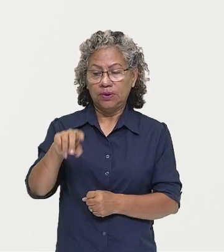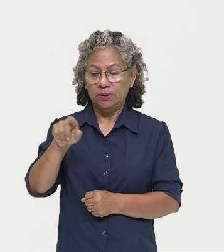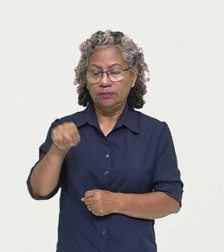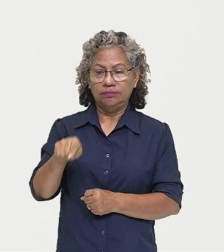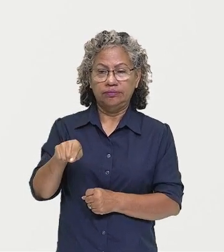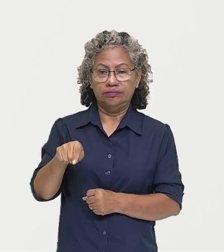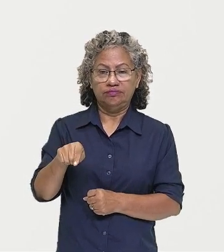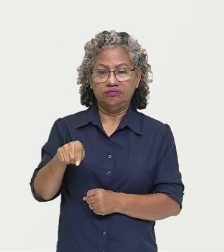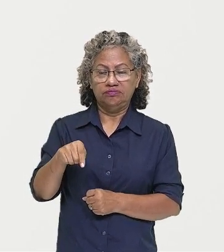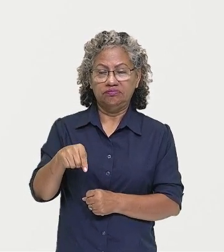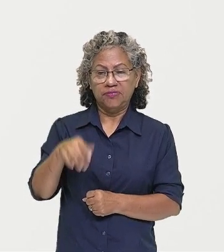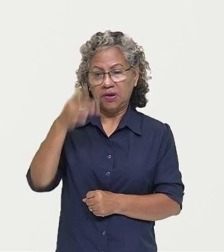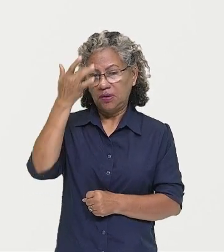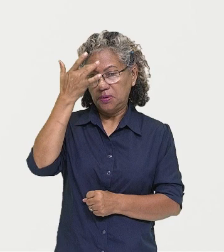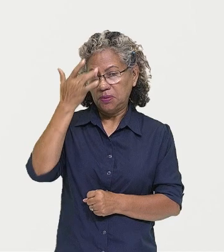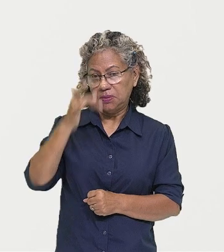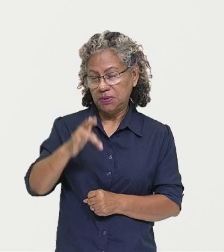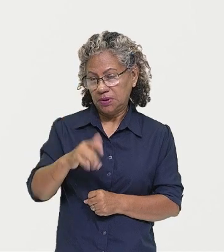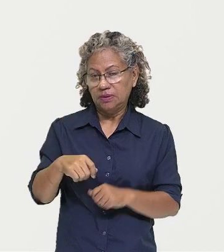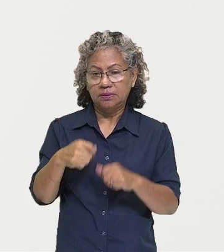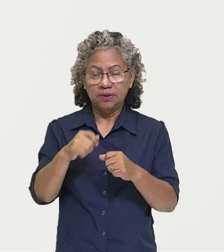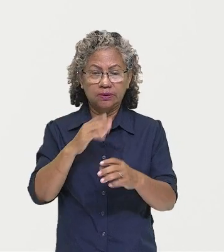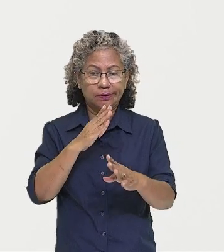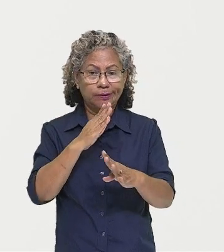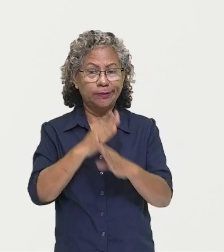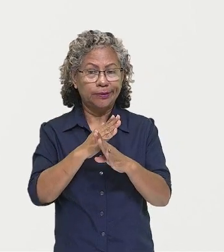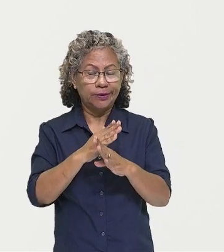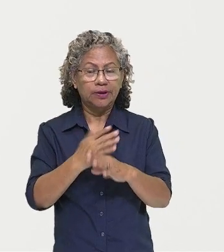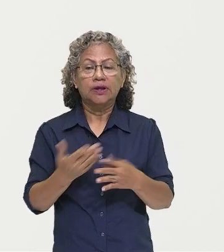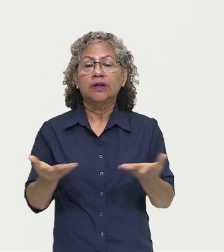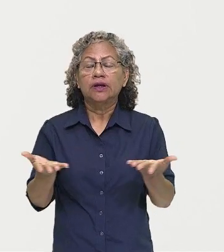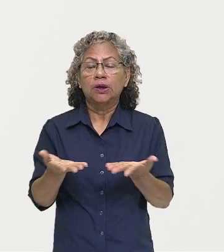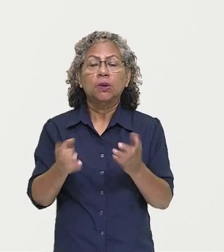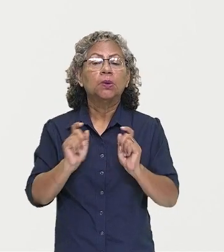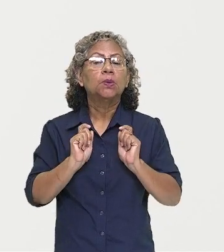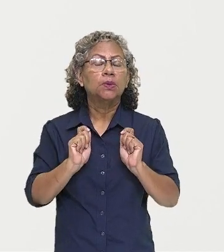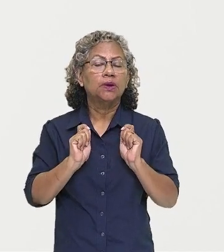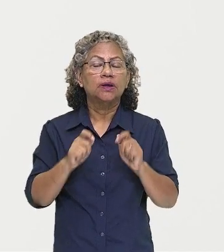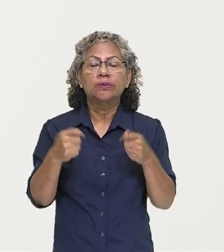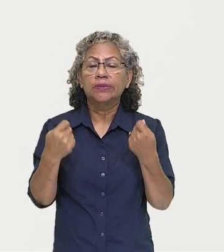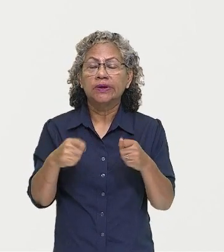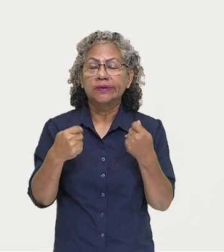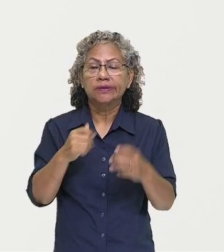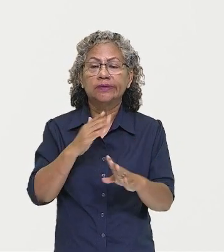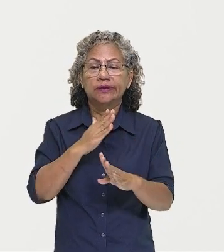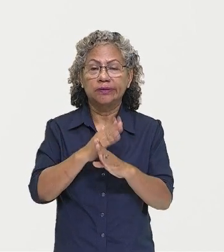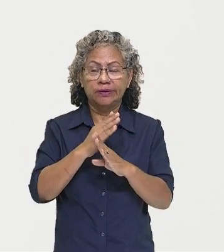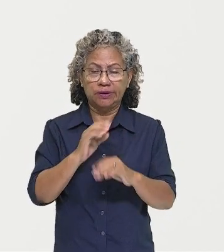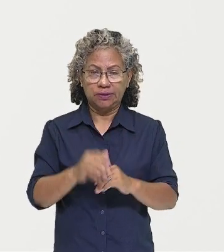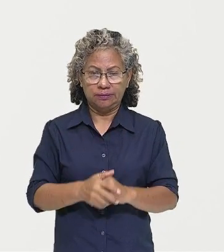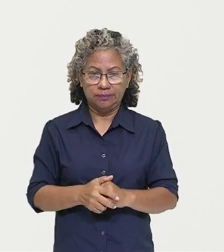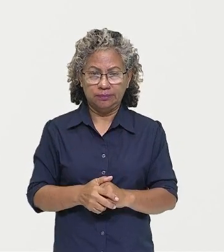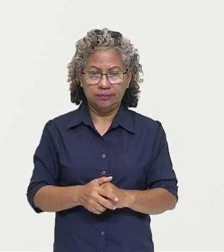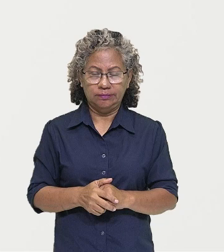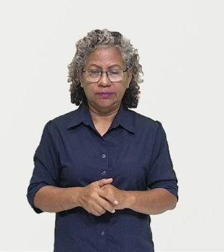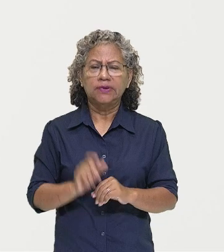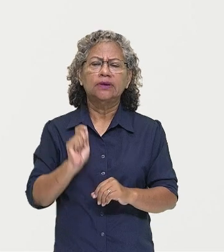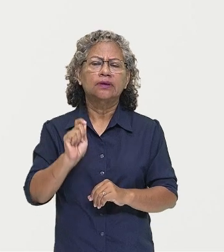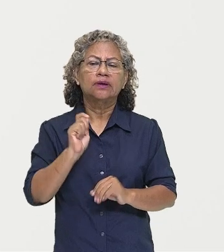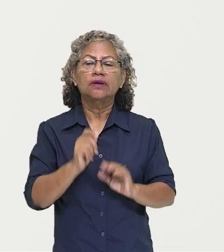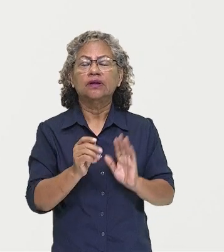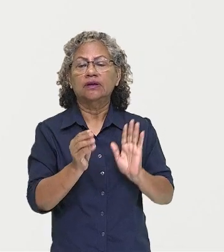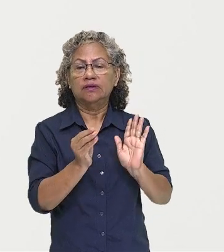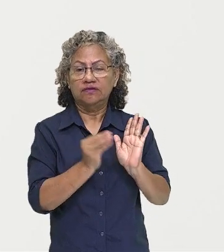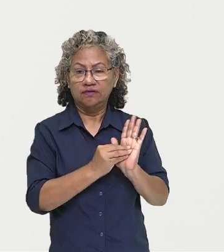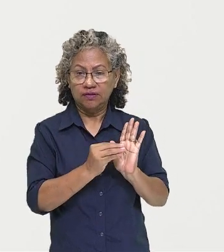igual a massa vezes a aceleração. E agora, o que eu preciso encontrar aqui? Quem é que está faltando? Nós